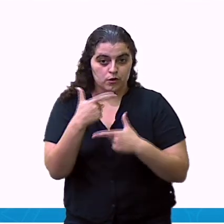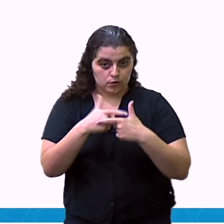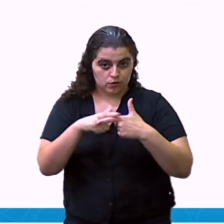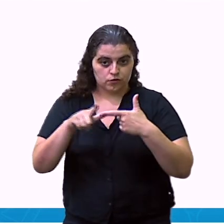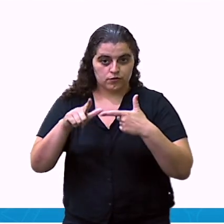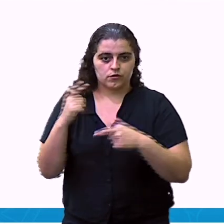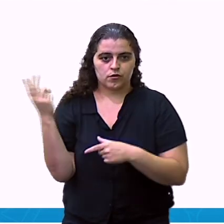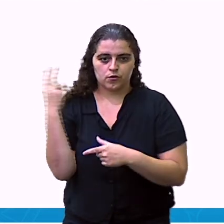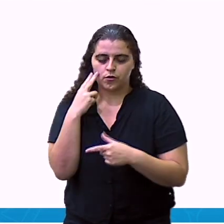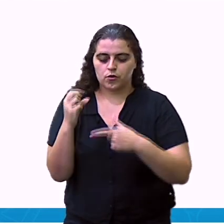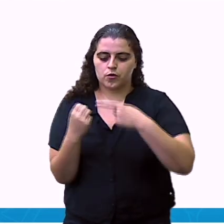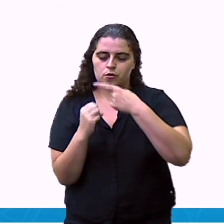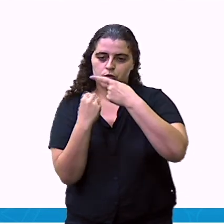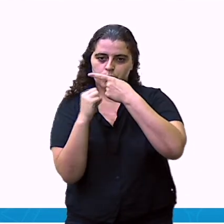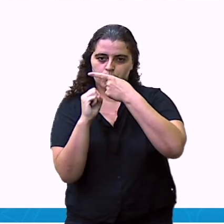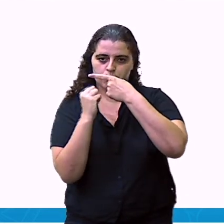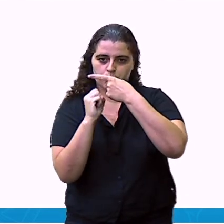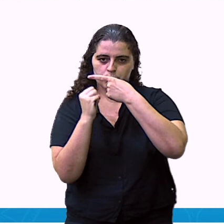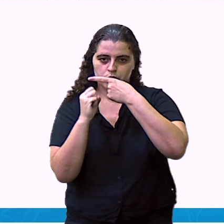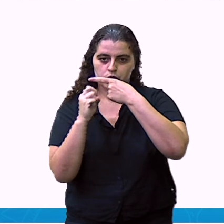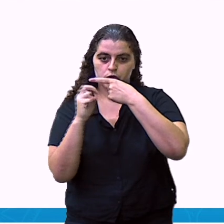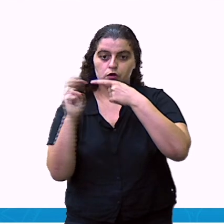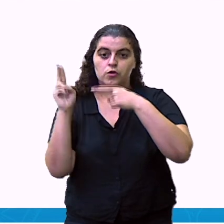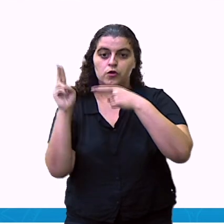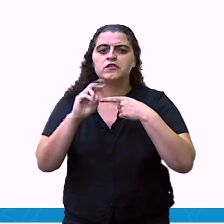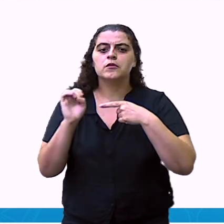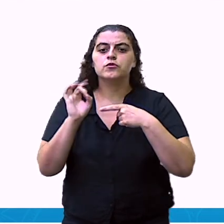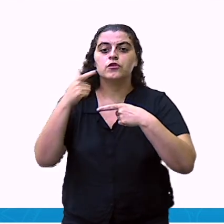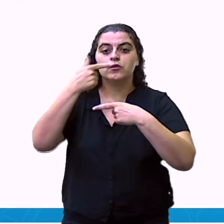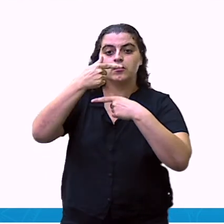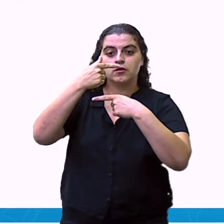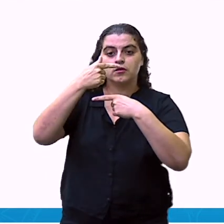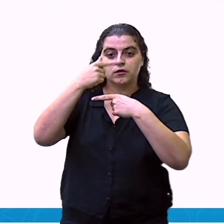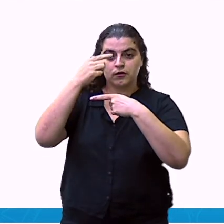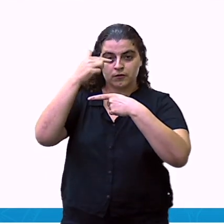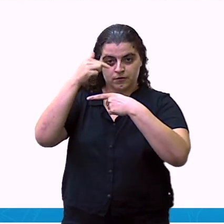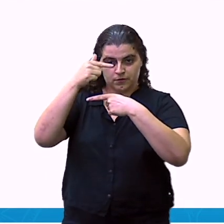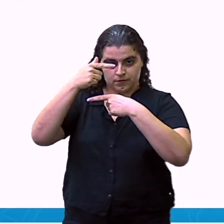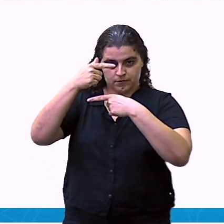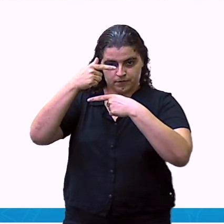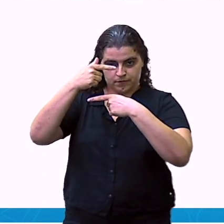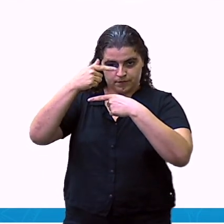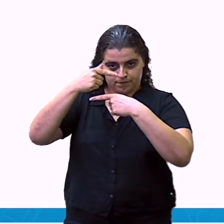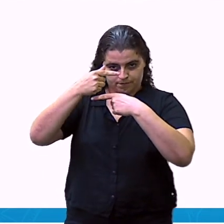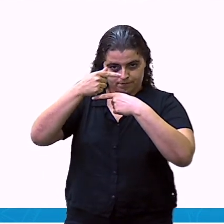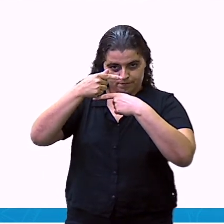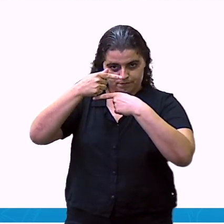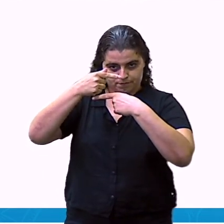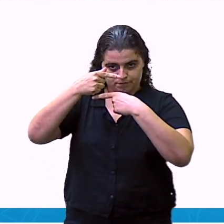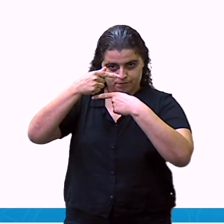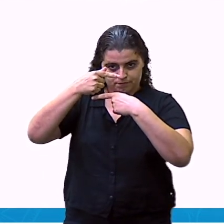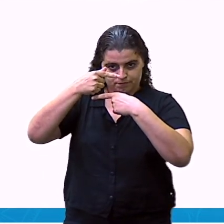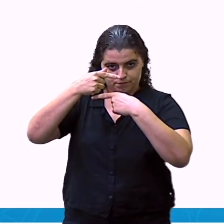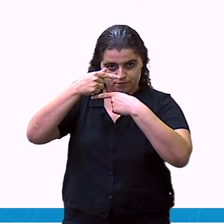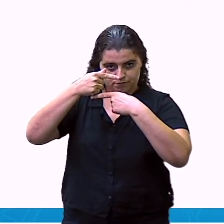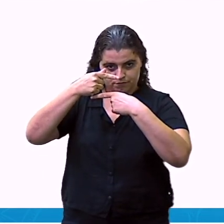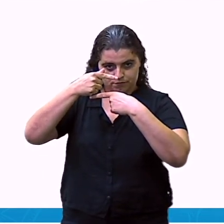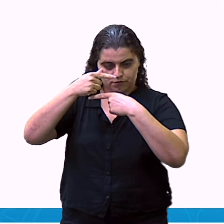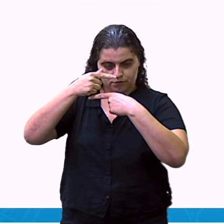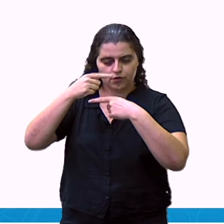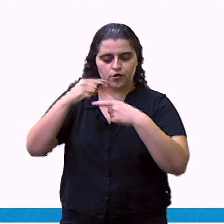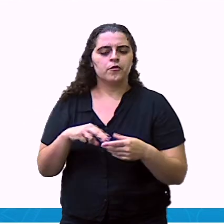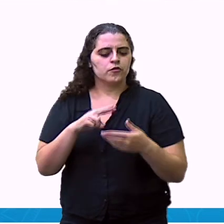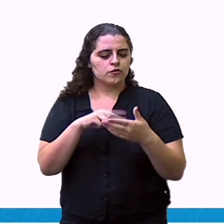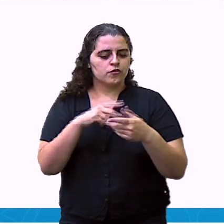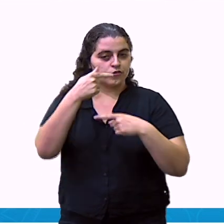o denominador é 8, e utilizamos 7 partes desta figura. Como